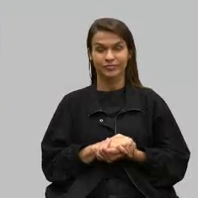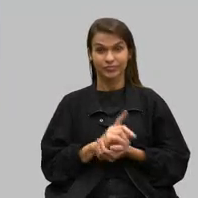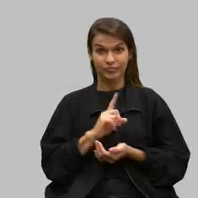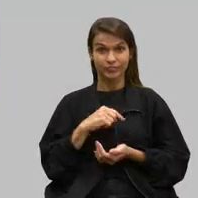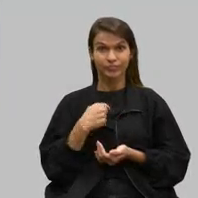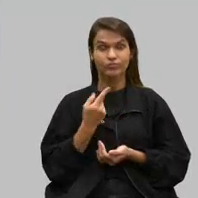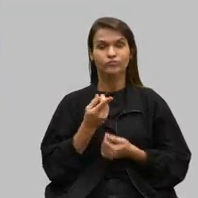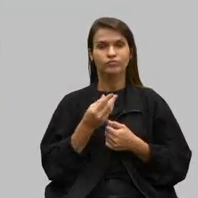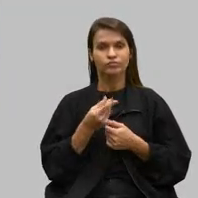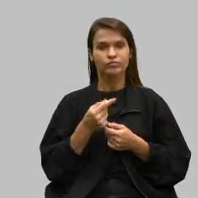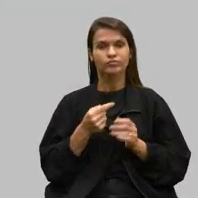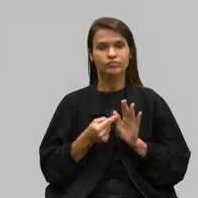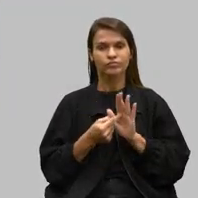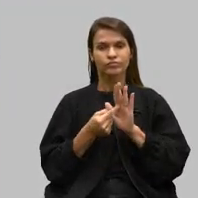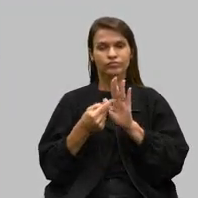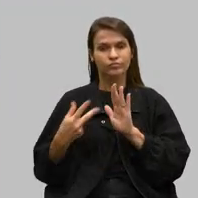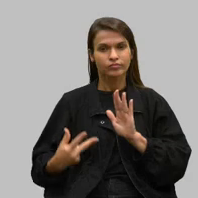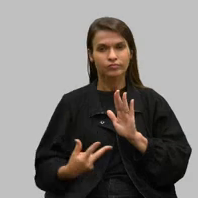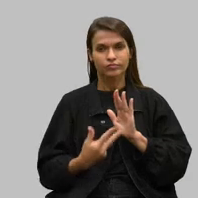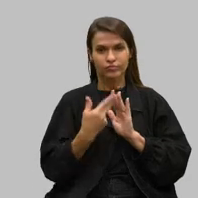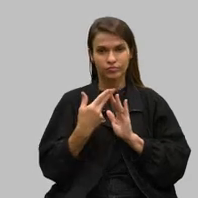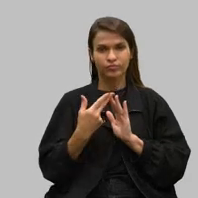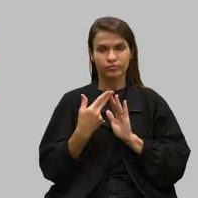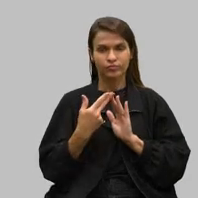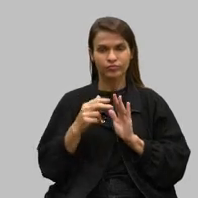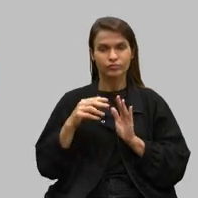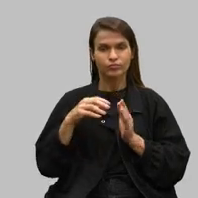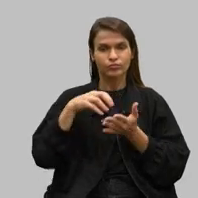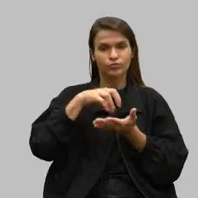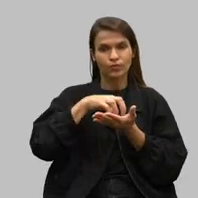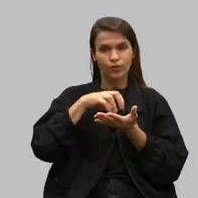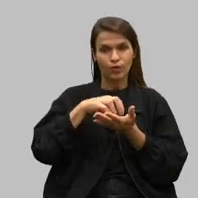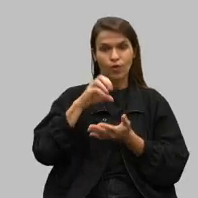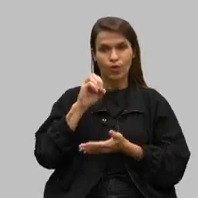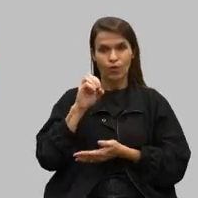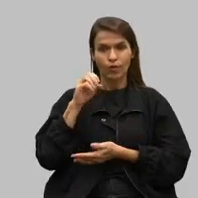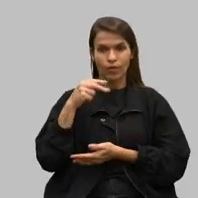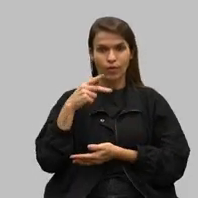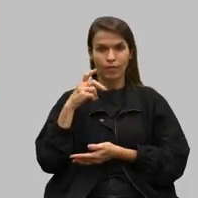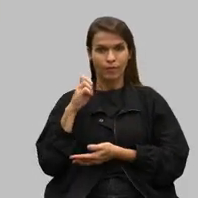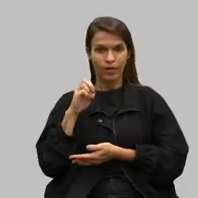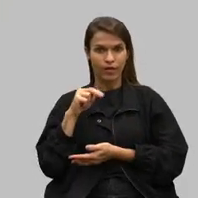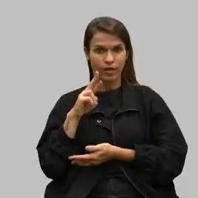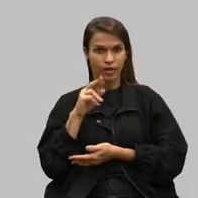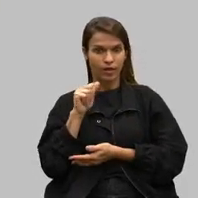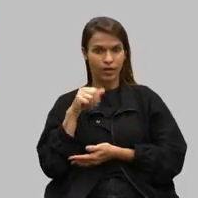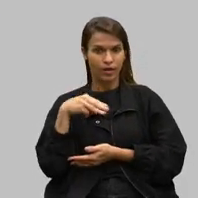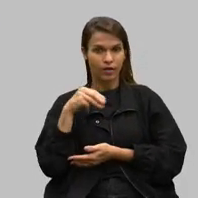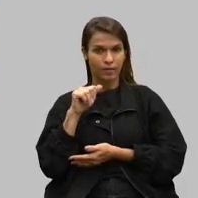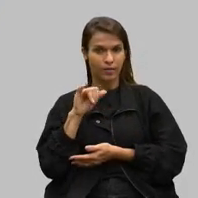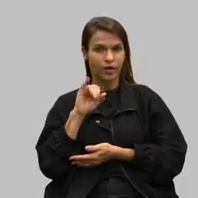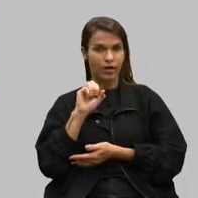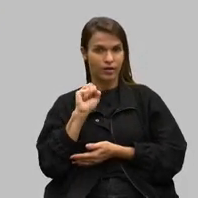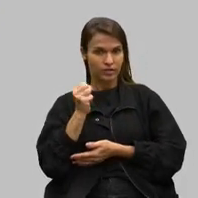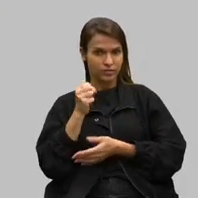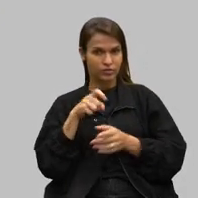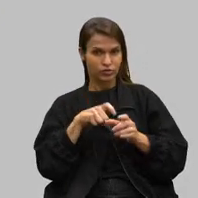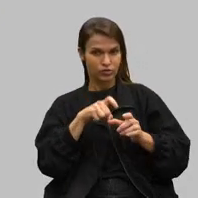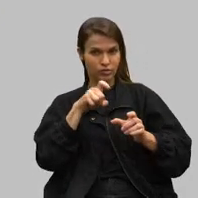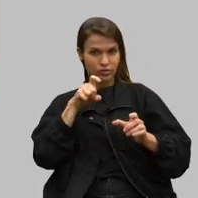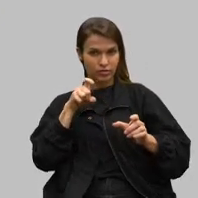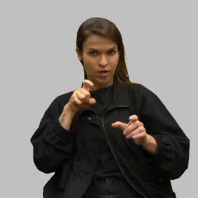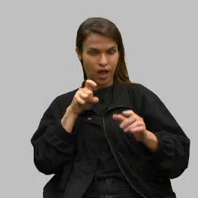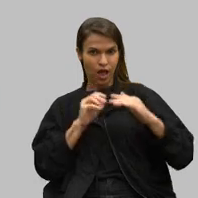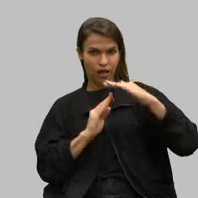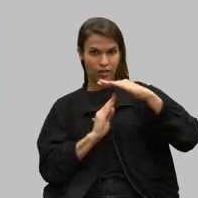trazendo as cirurgias eletivas para o Opera Mais, as cirurgias oncológicas para o Opera Mais, desvinculando ele a teto,